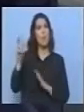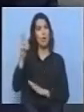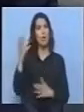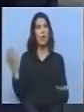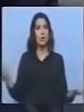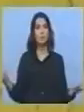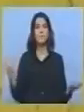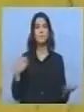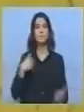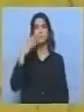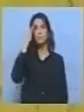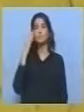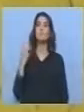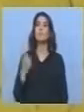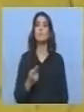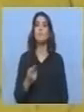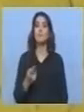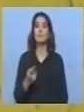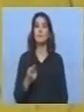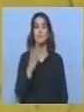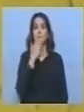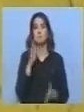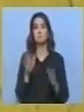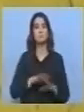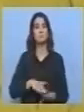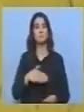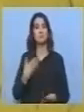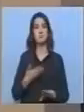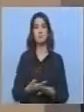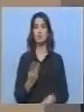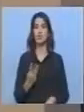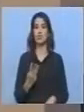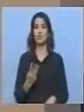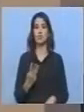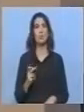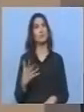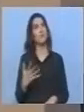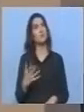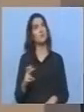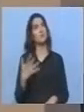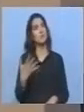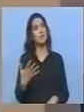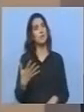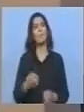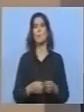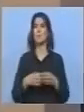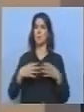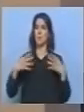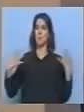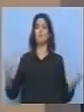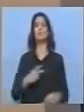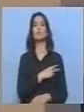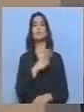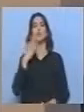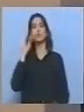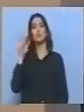que devem ter praticamente triplicado nos últimos 4, 5 anos o conjunto de estudantes internacionais nas universidades